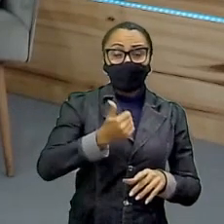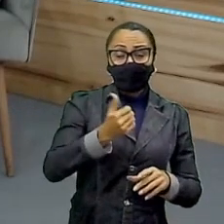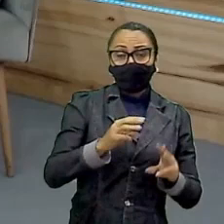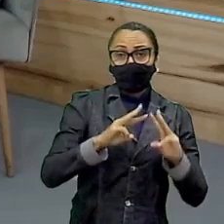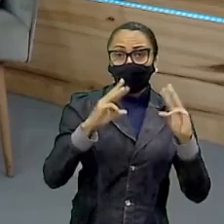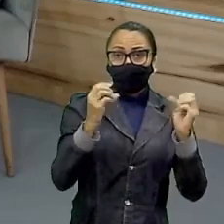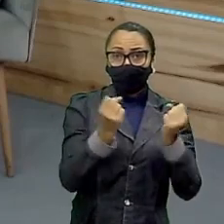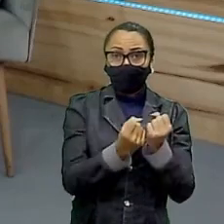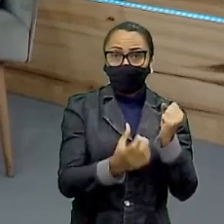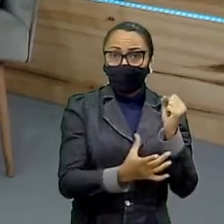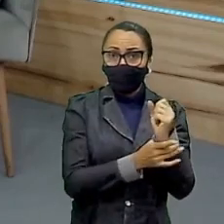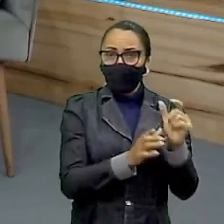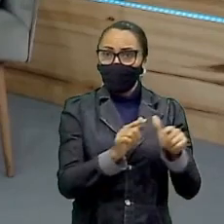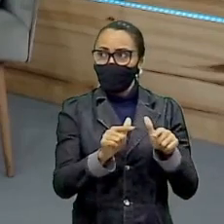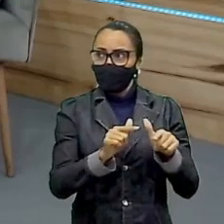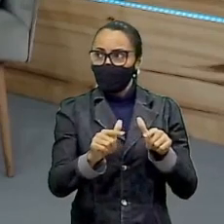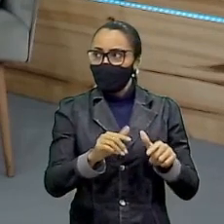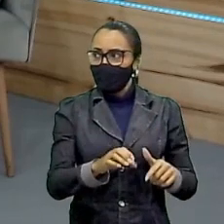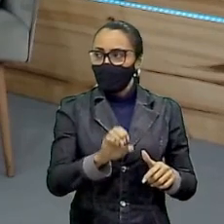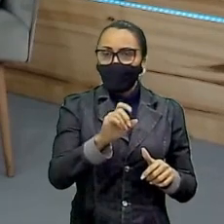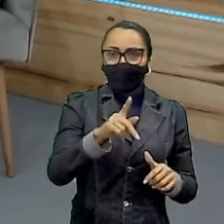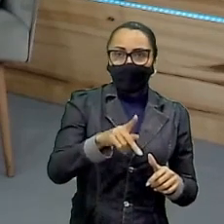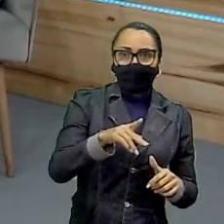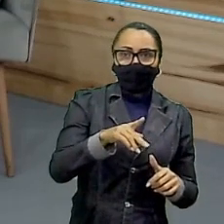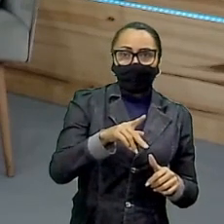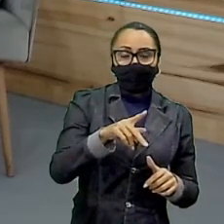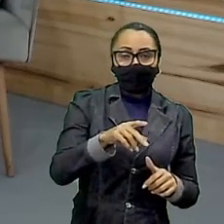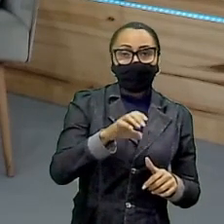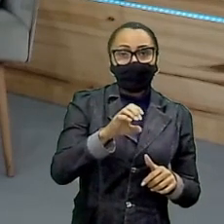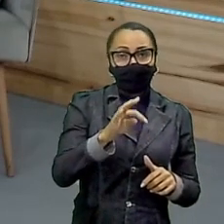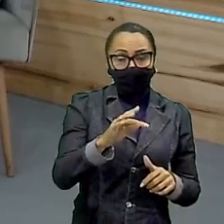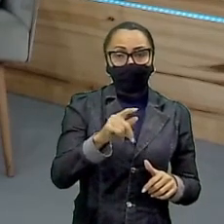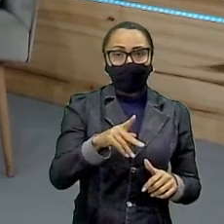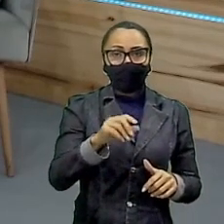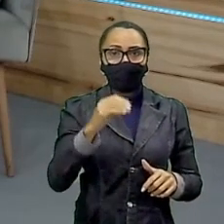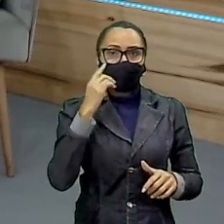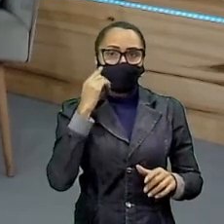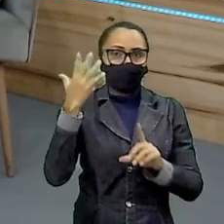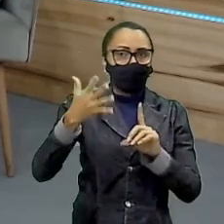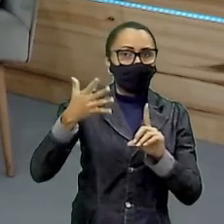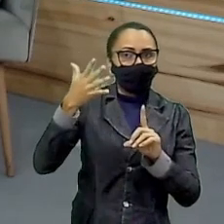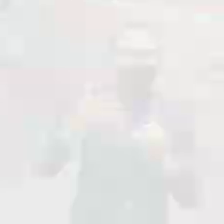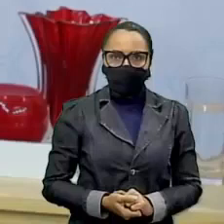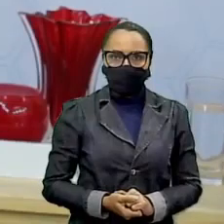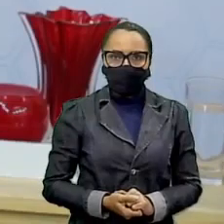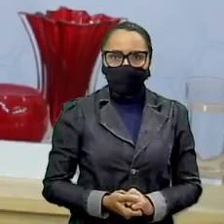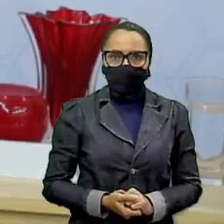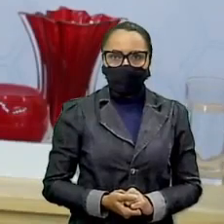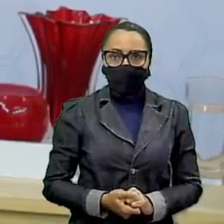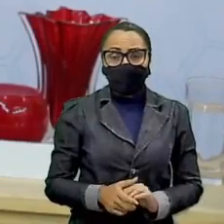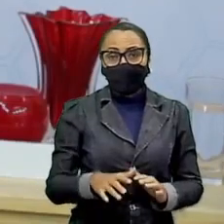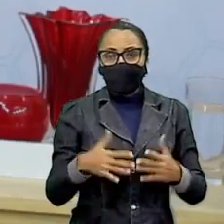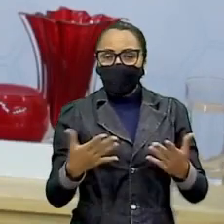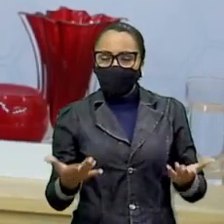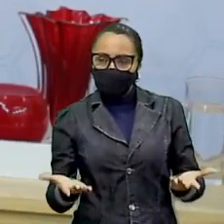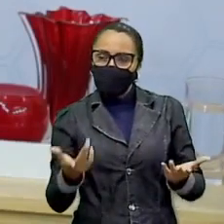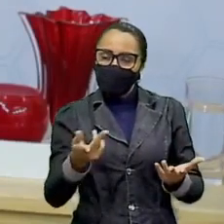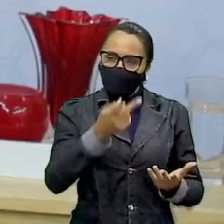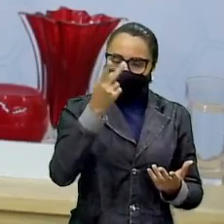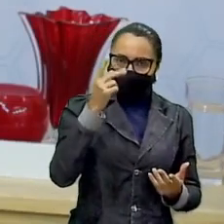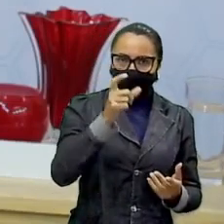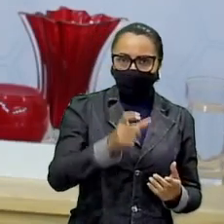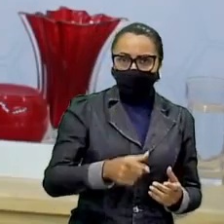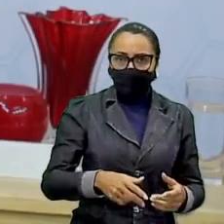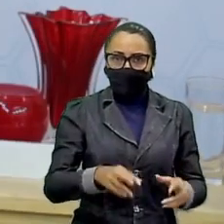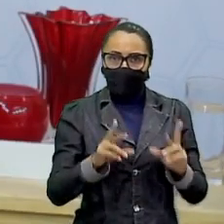de segurança do trabalho da ETEPAC. E aí vamos começar, né, sobre a palestra de hoje. Então, pessoal, né, espero